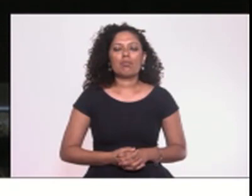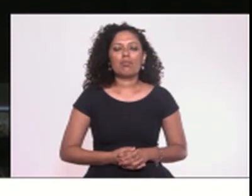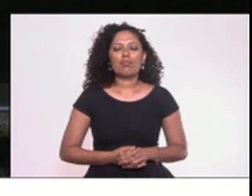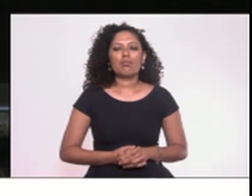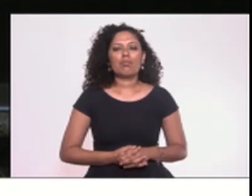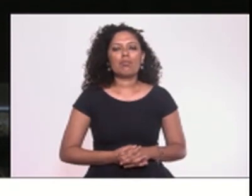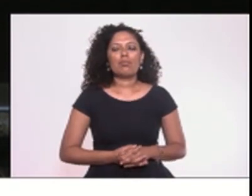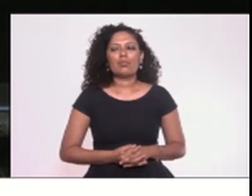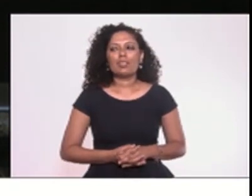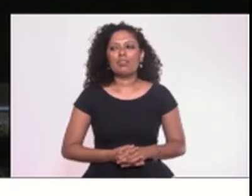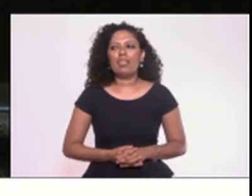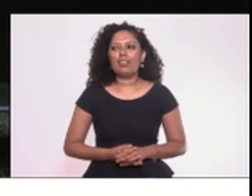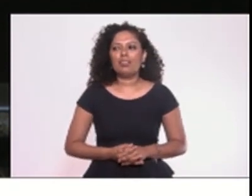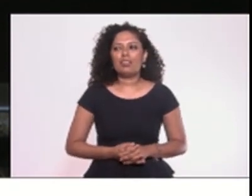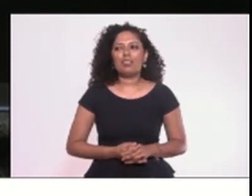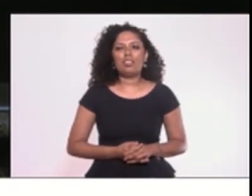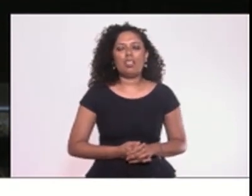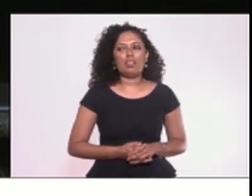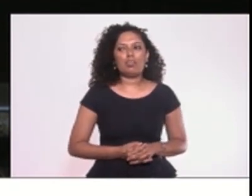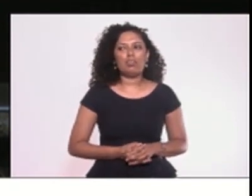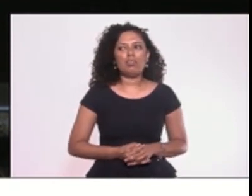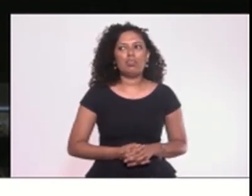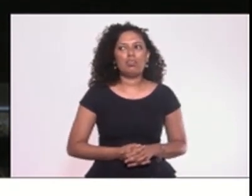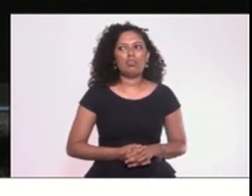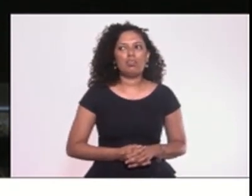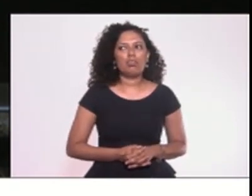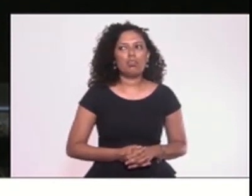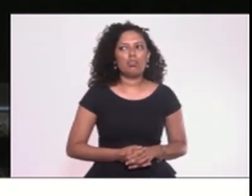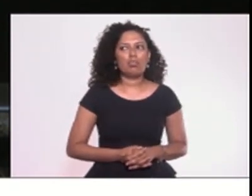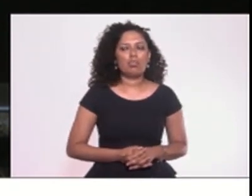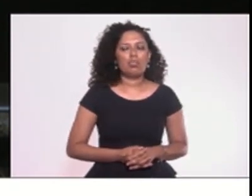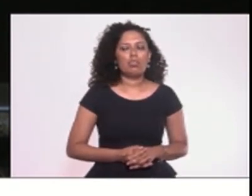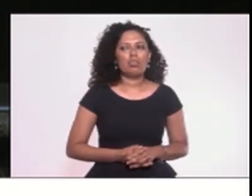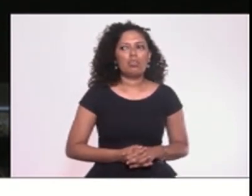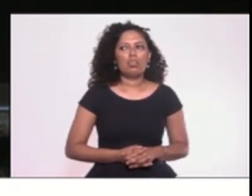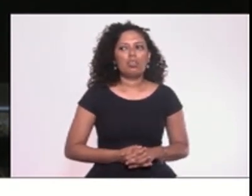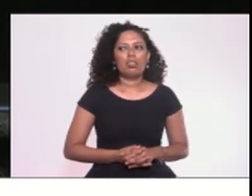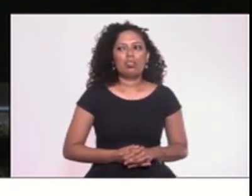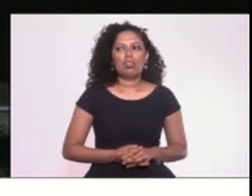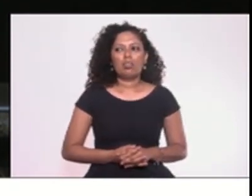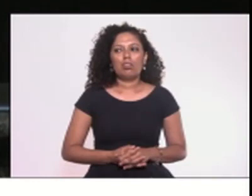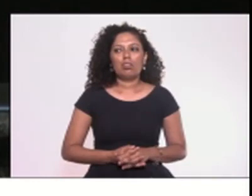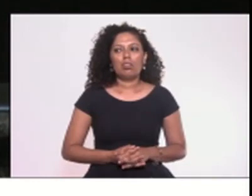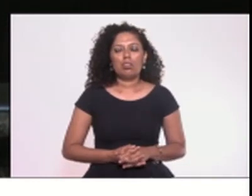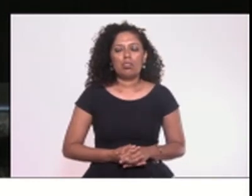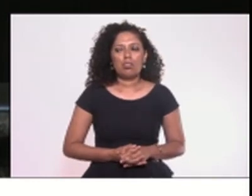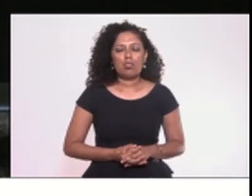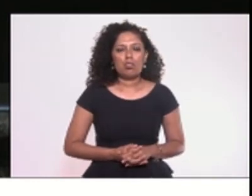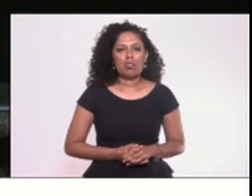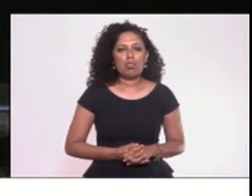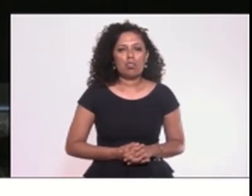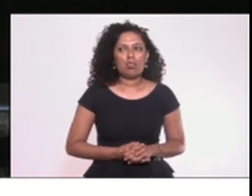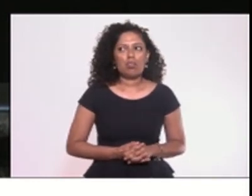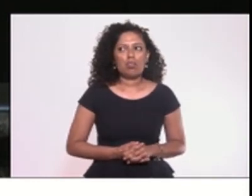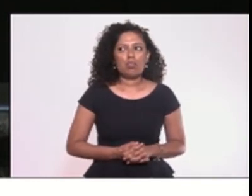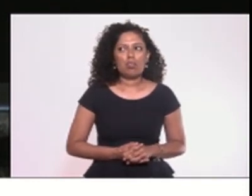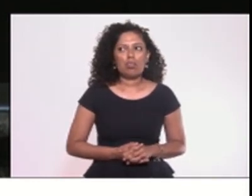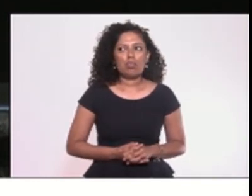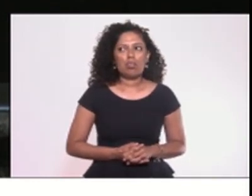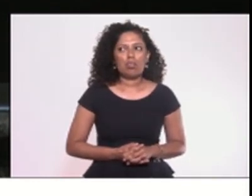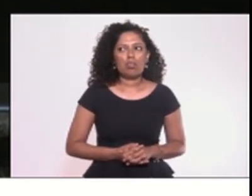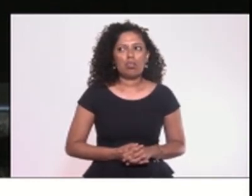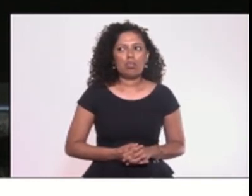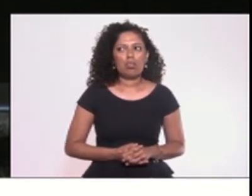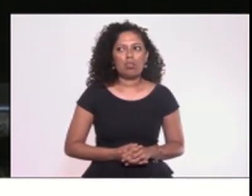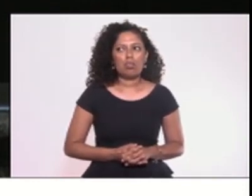outros países, com a Alemanha, e a gente tem falado bastante sobre esse tema. Então, achei importantíssimo você estar presente para poder contar para